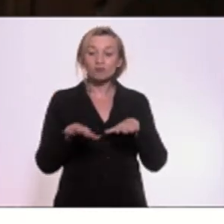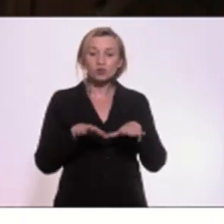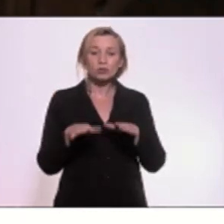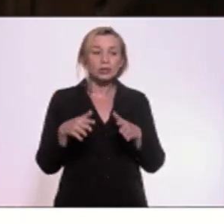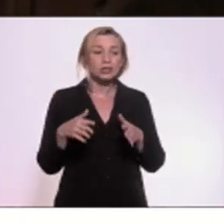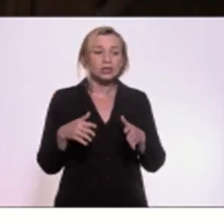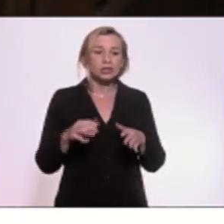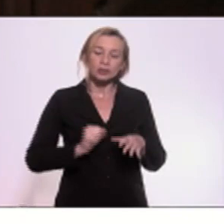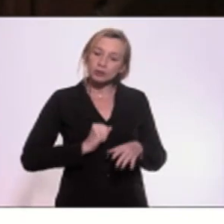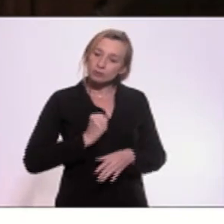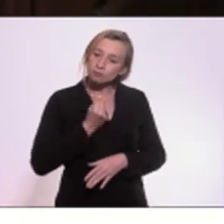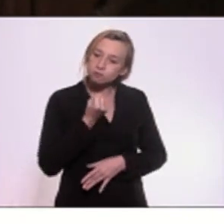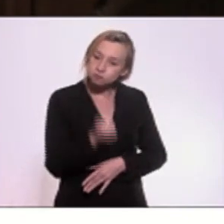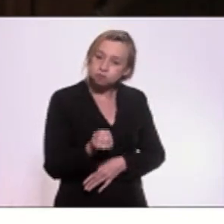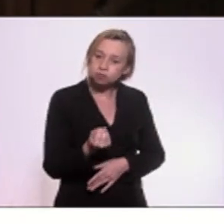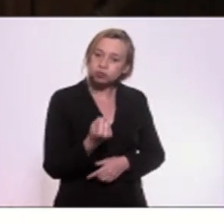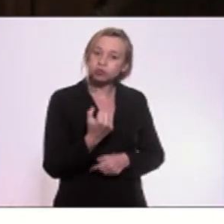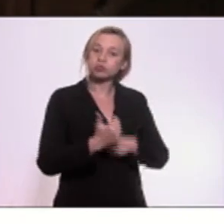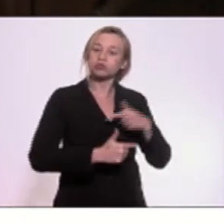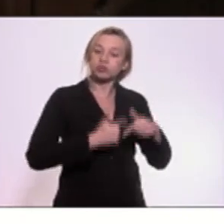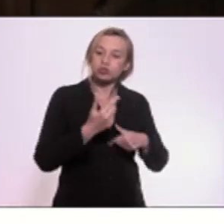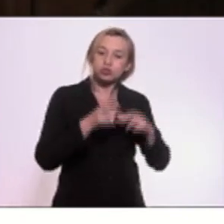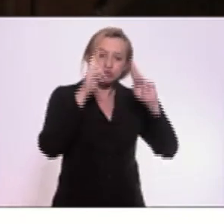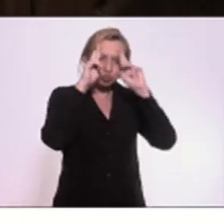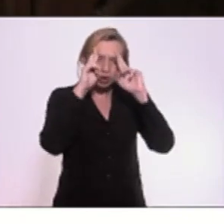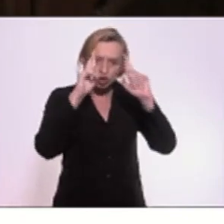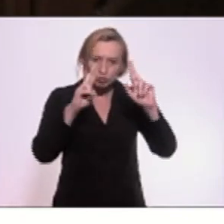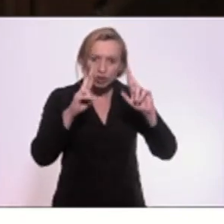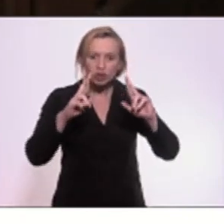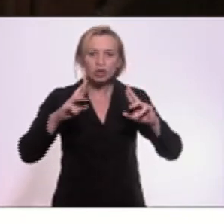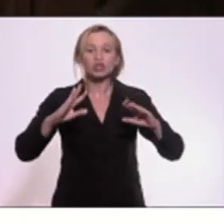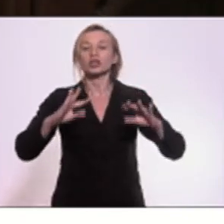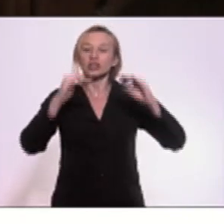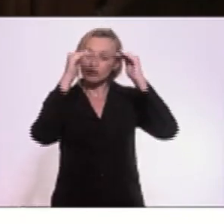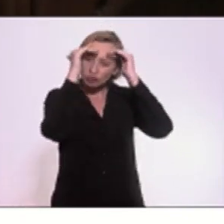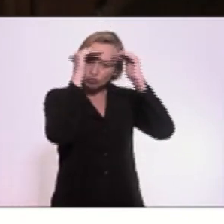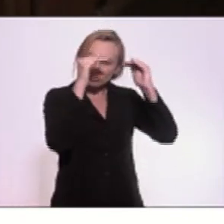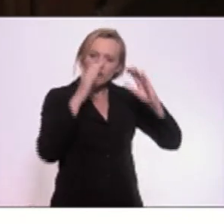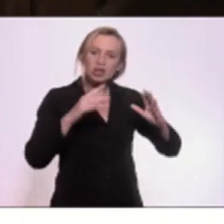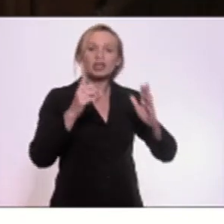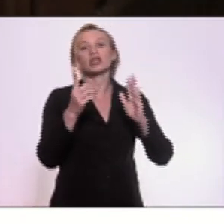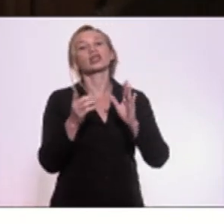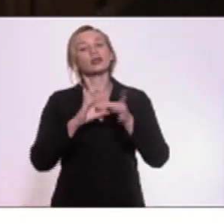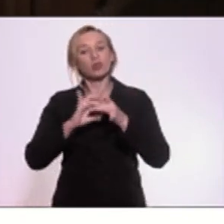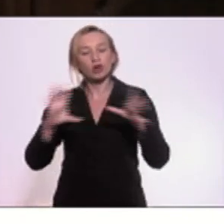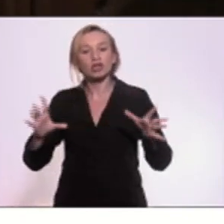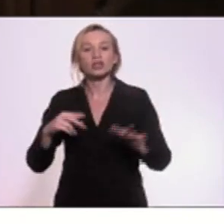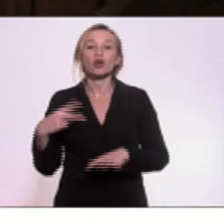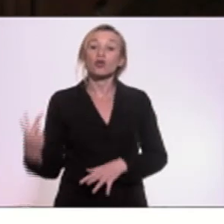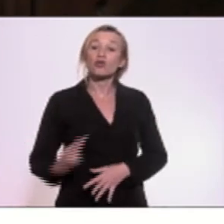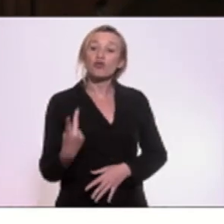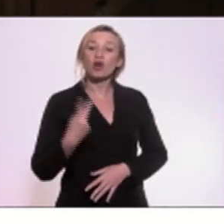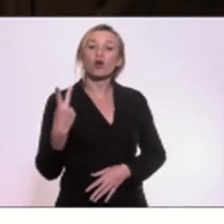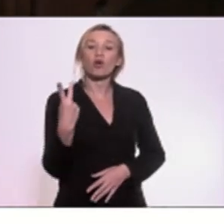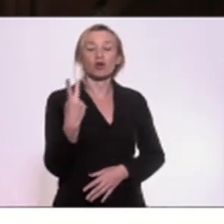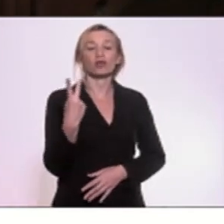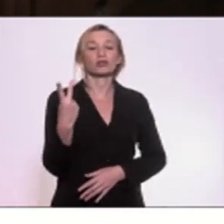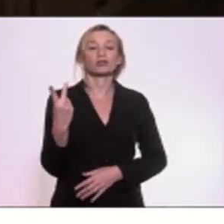de resistência, de respeito à democracia, como valor